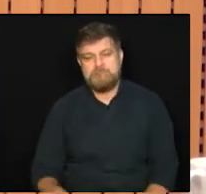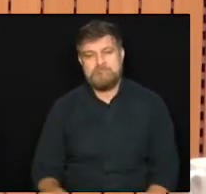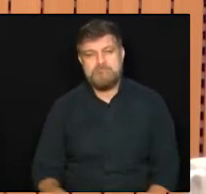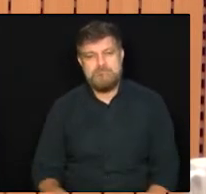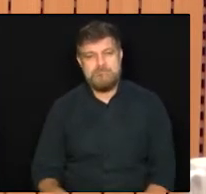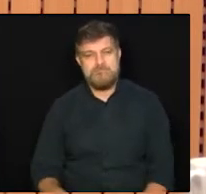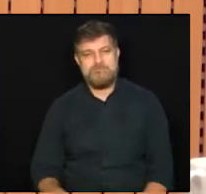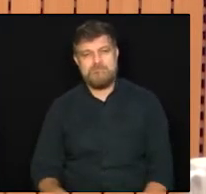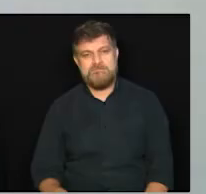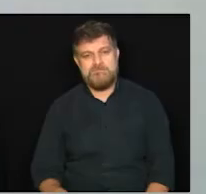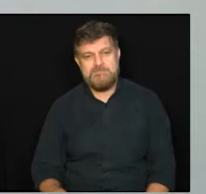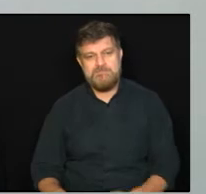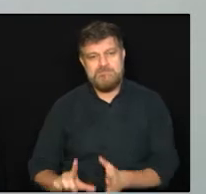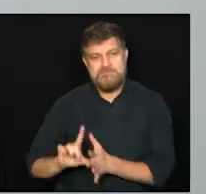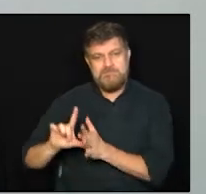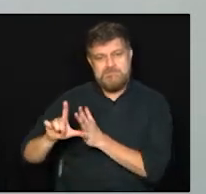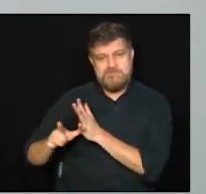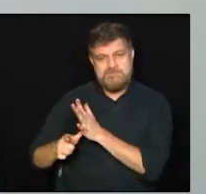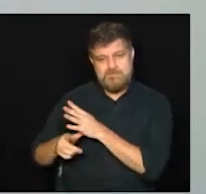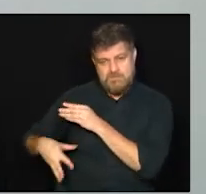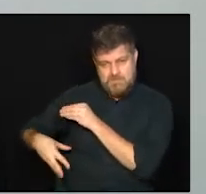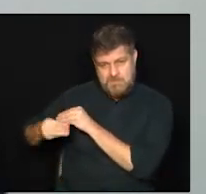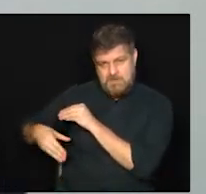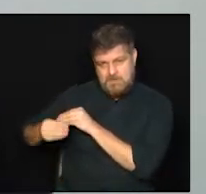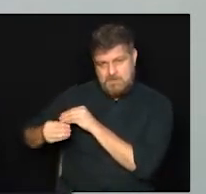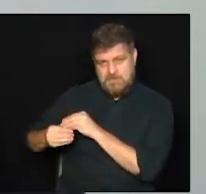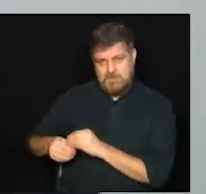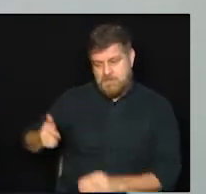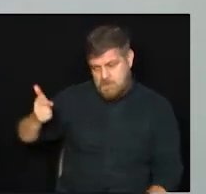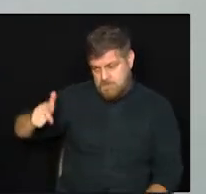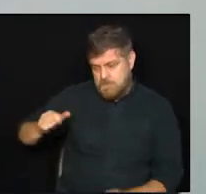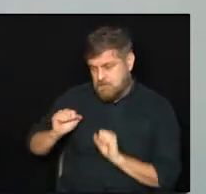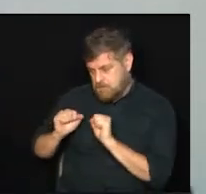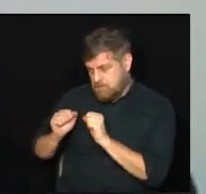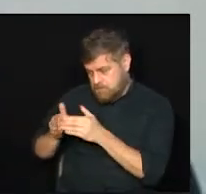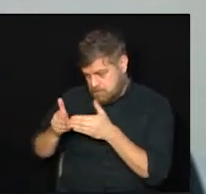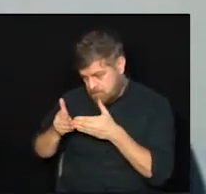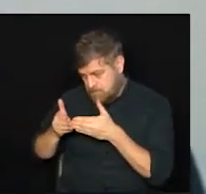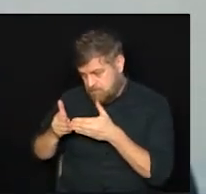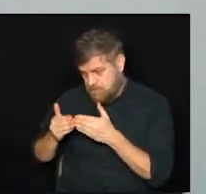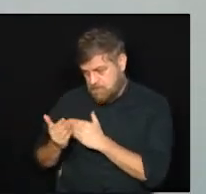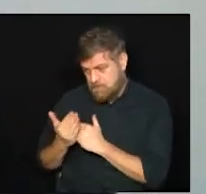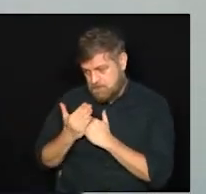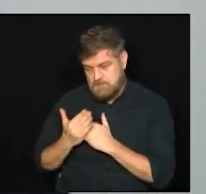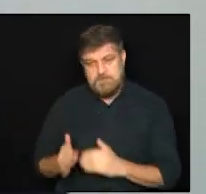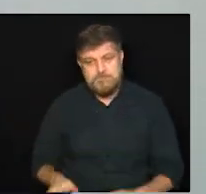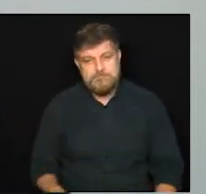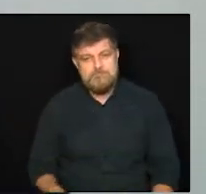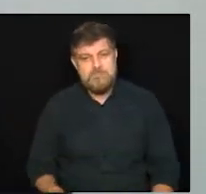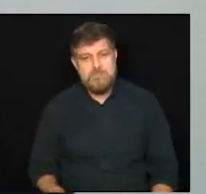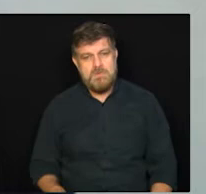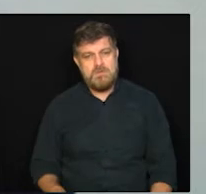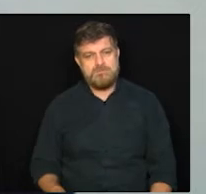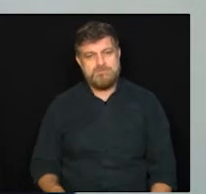Depois o Vanderlei, o Rodrigo, o Fernando, por favor, vocês também me ajudem aqui. Olha,